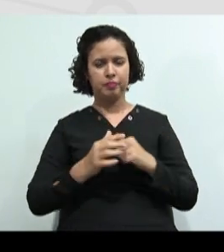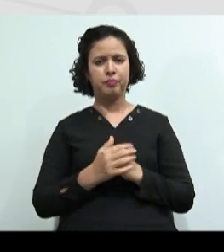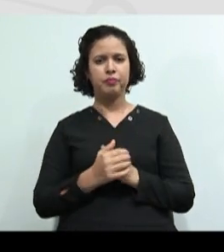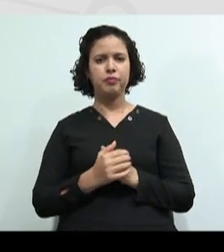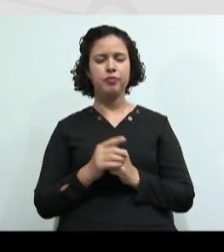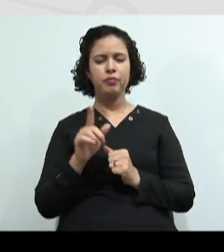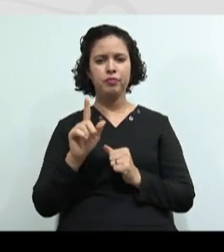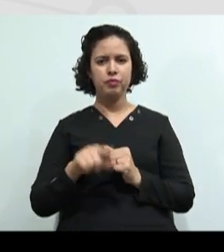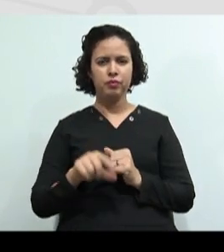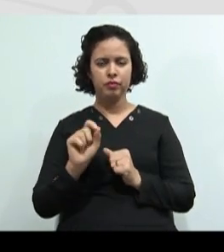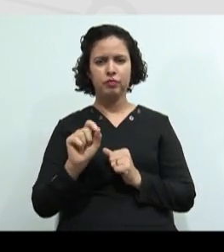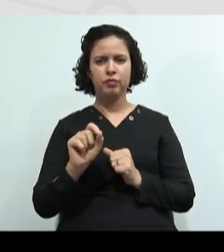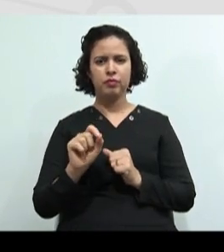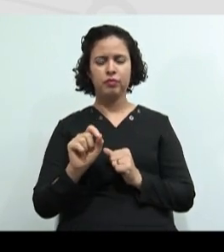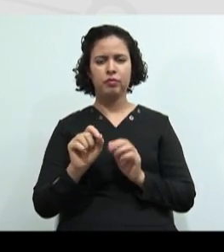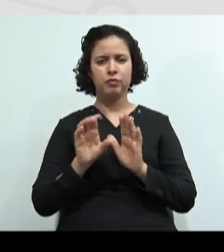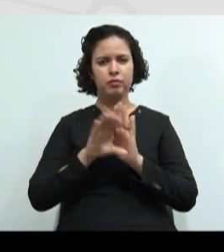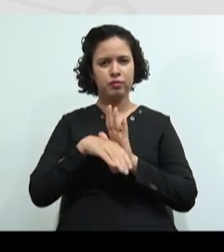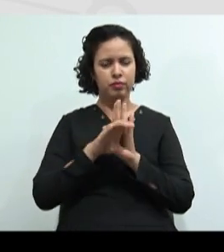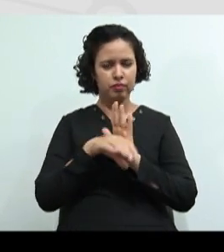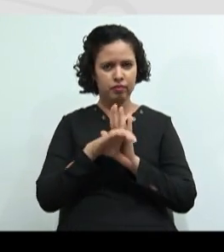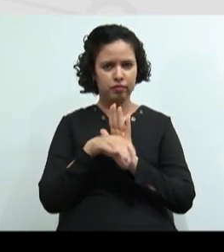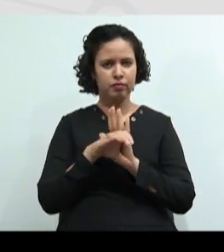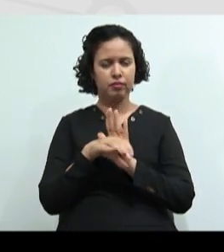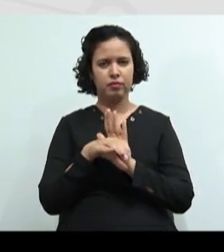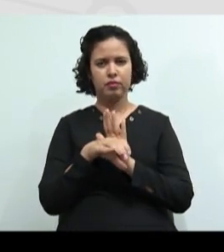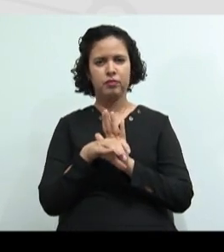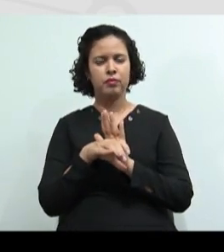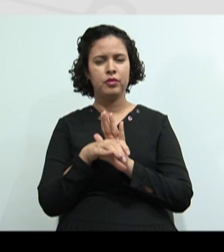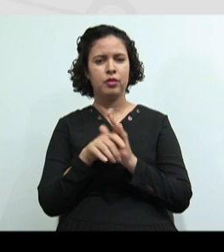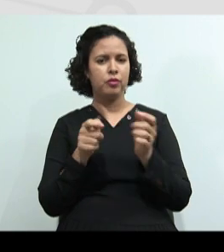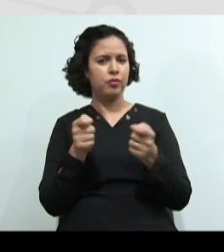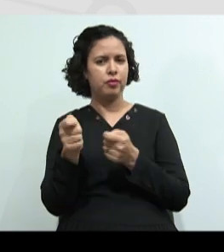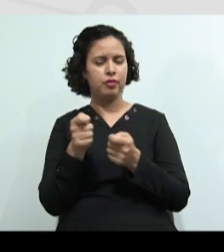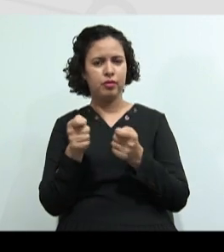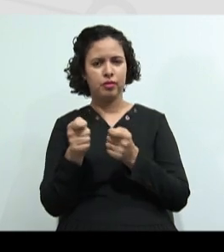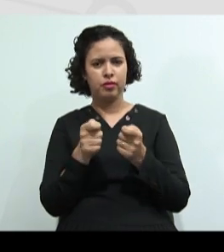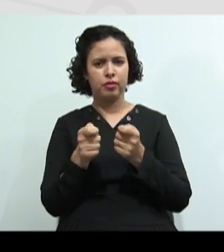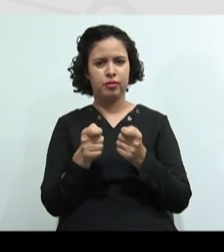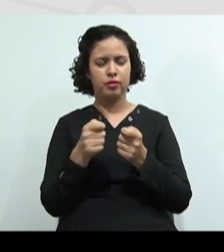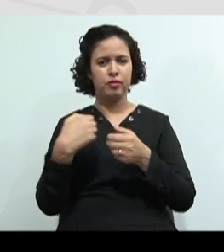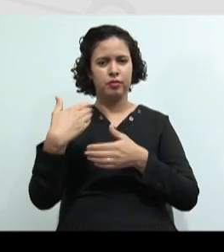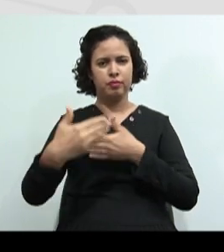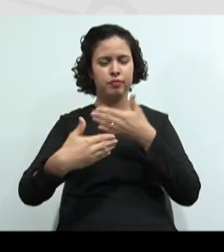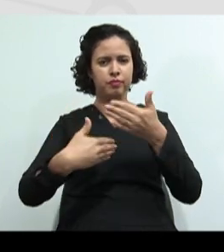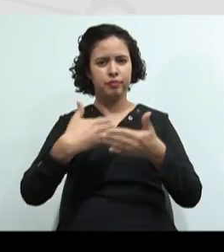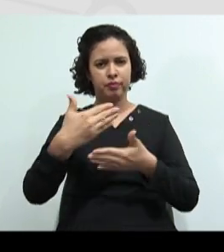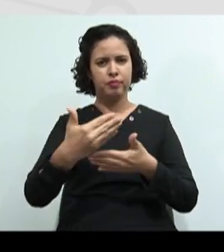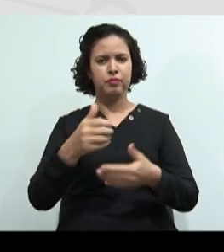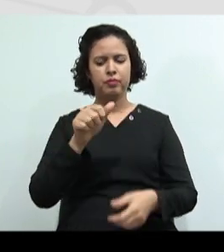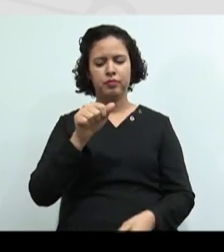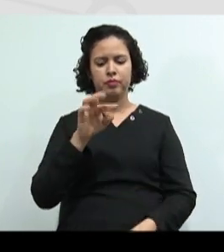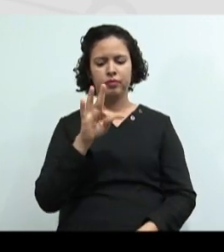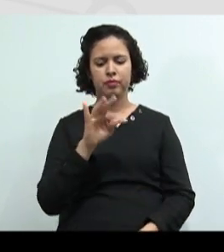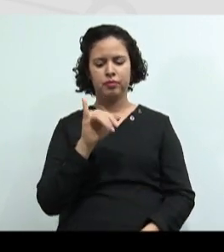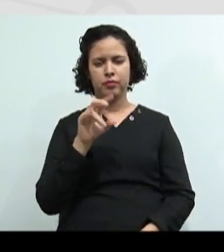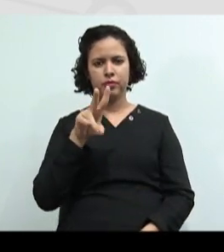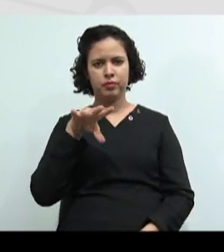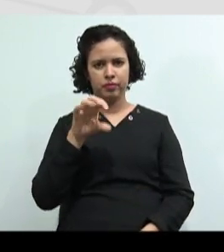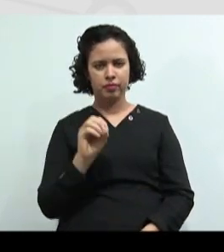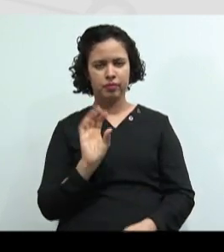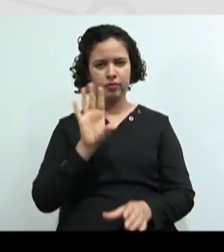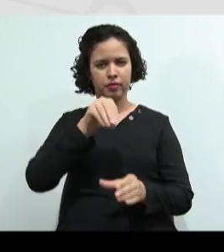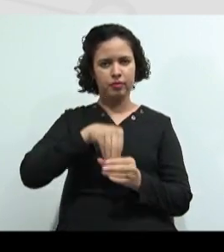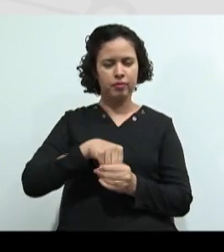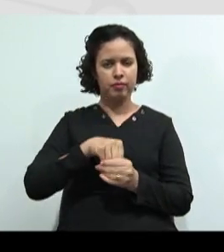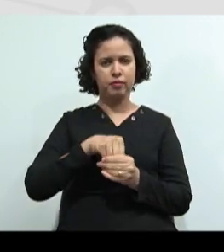um conceito passivo até o momento de sua execução. O controle já é um processo ativo que procura manter o planejamento